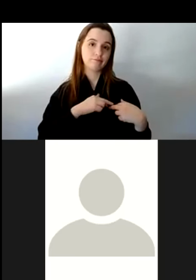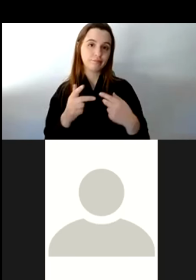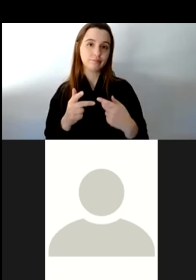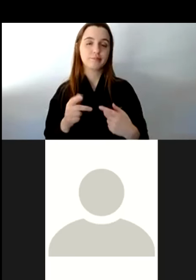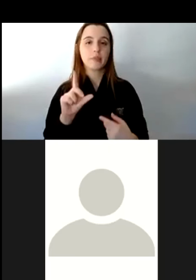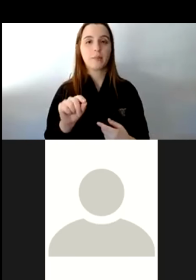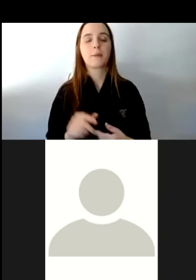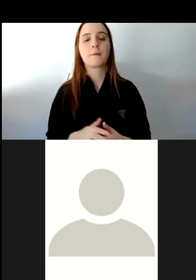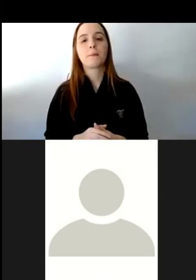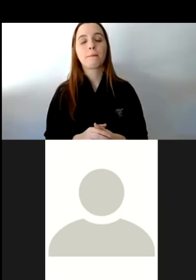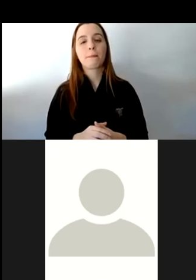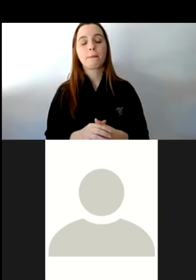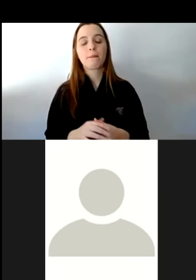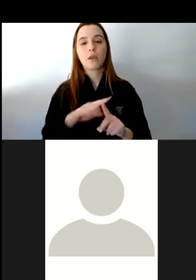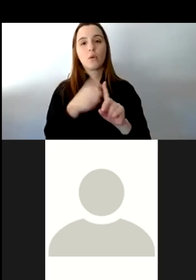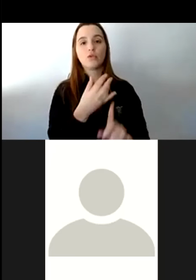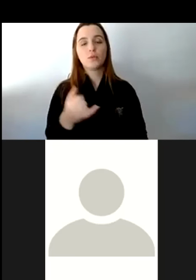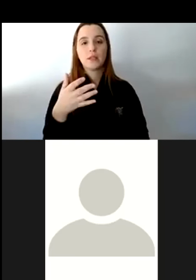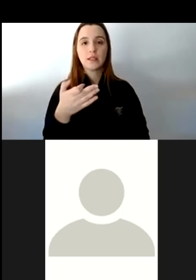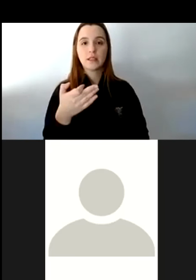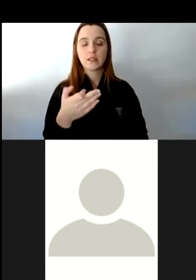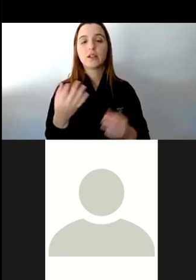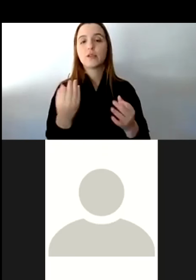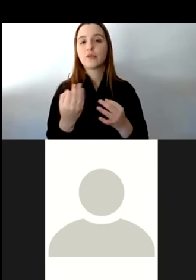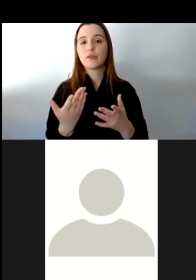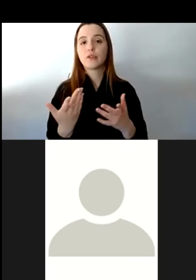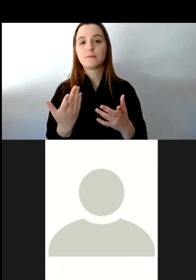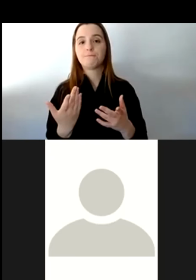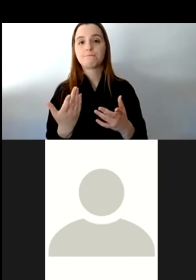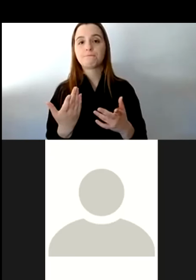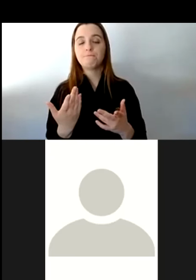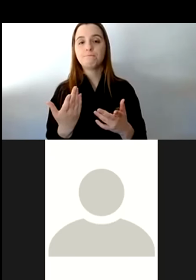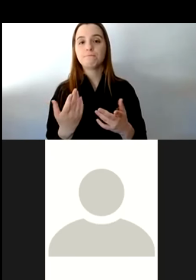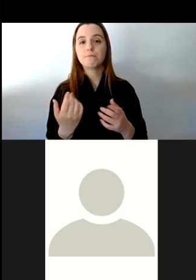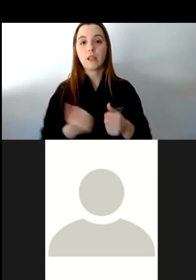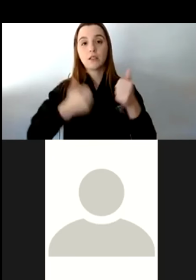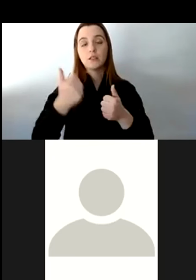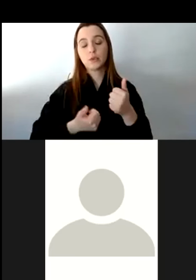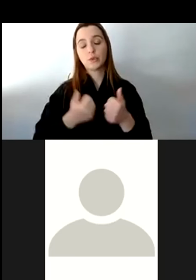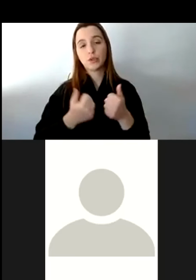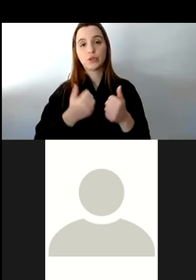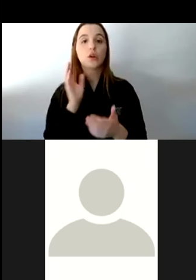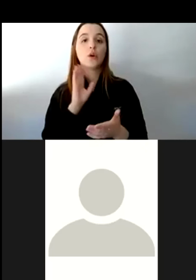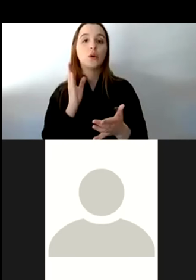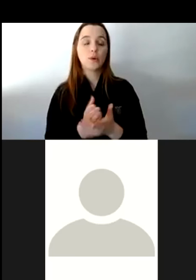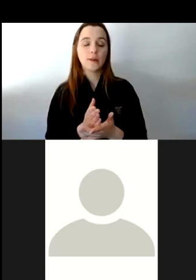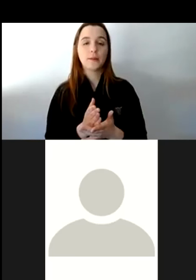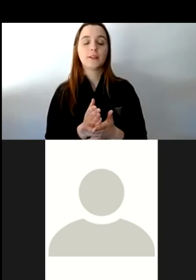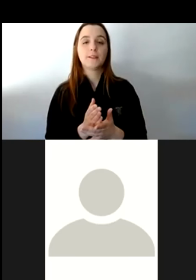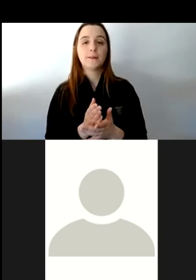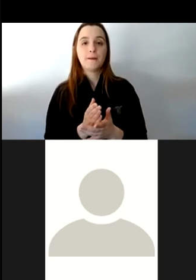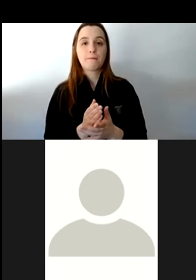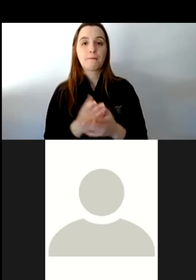2017, foi feita a abertura das últimas candidaturas, em que se enquadrou a